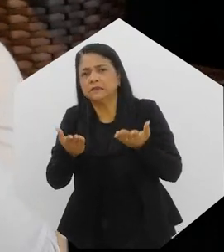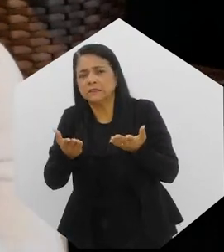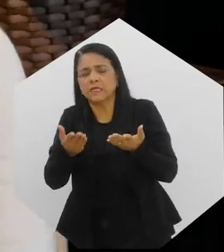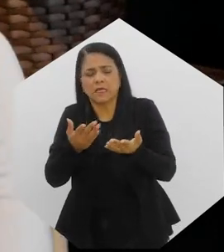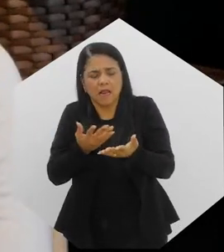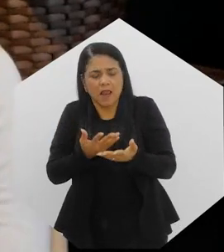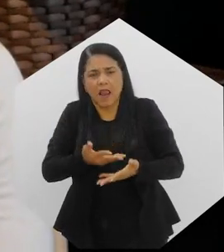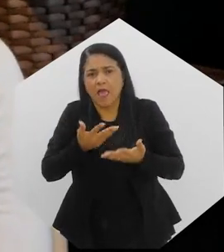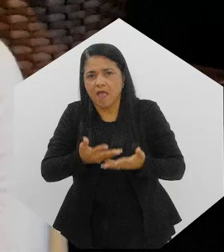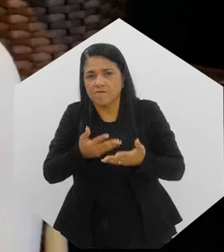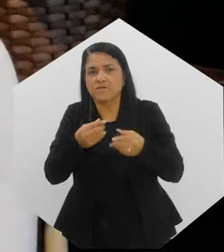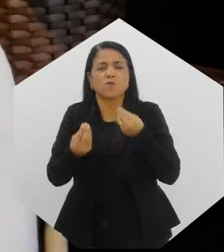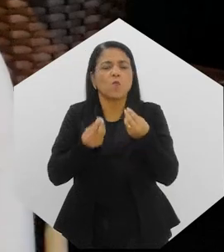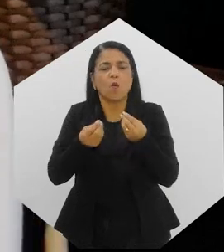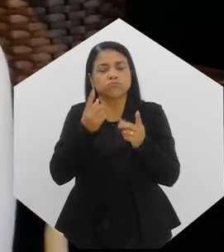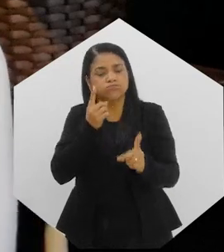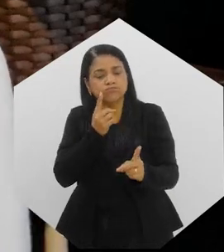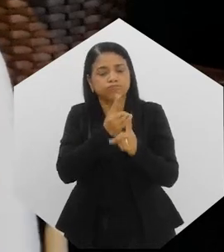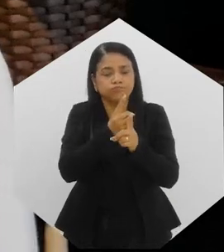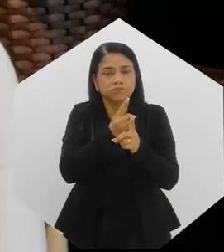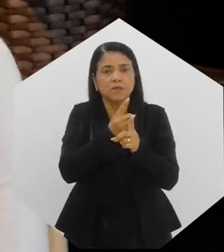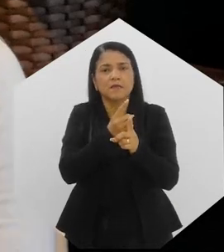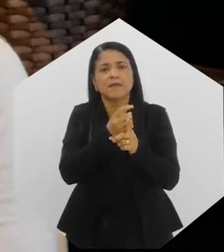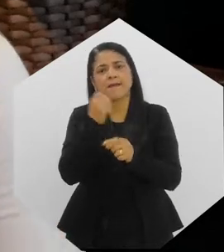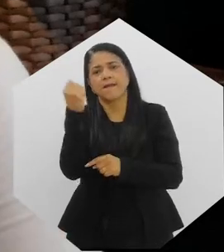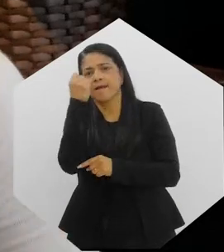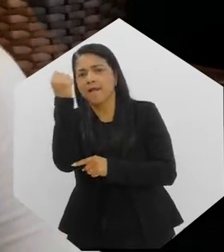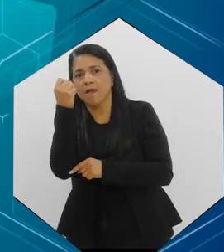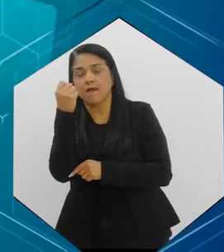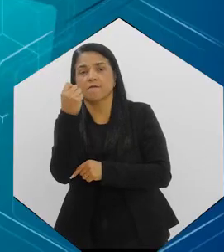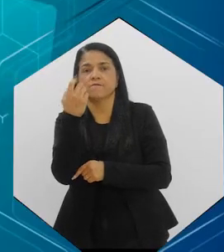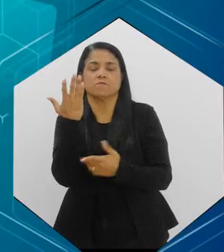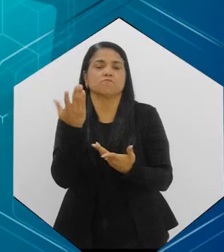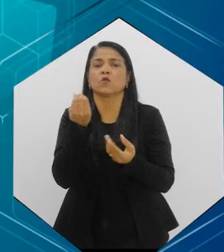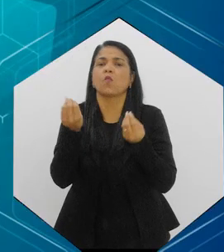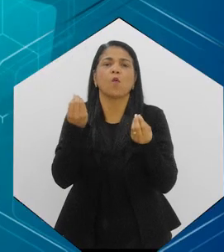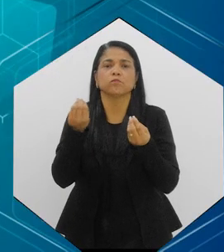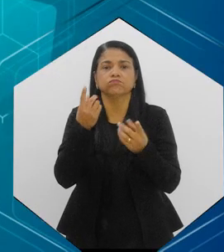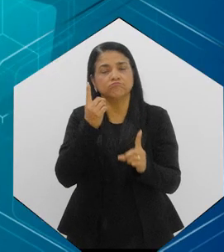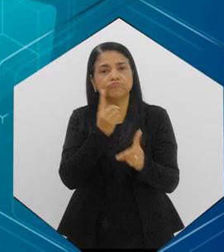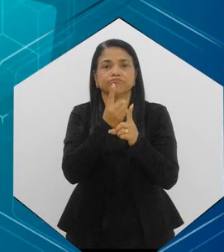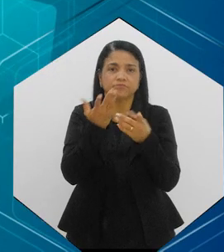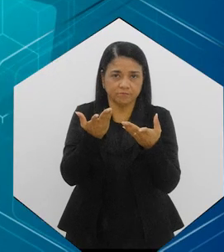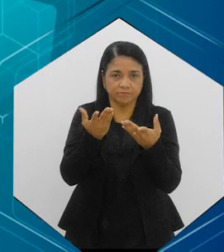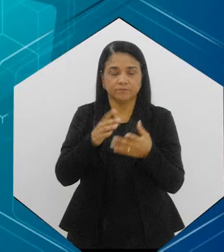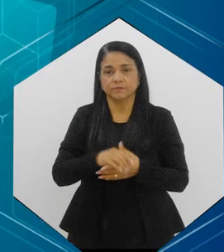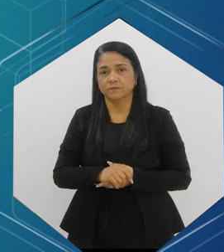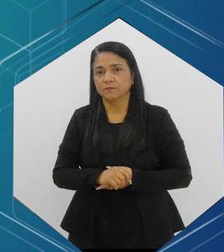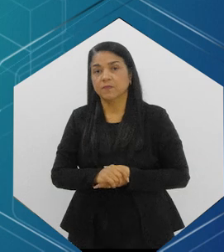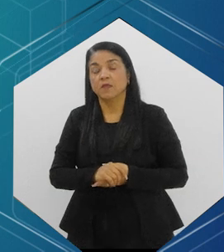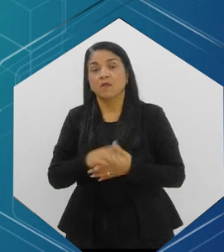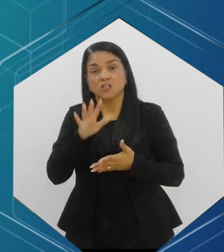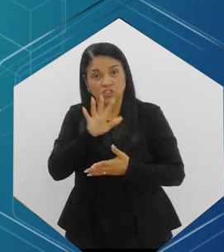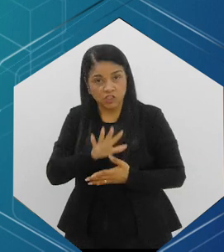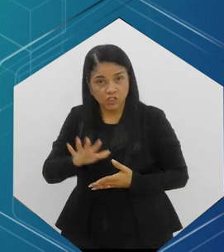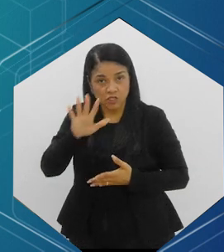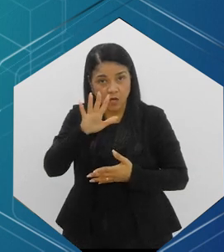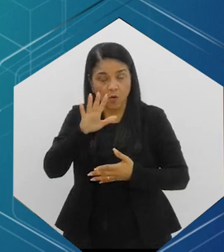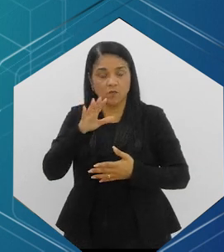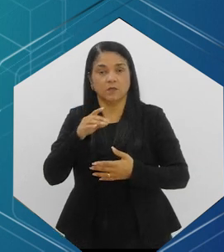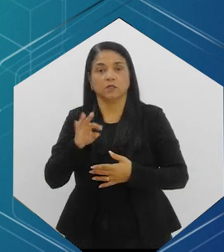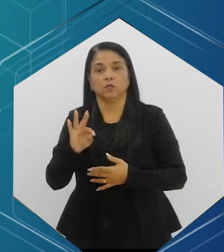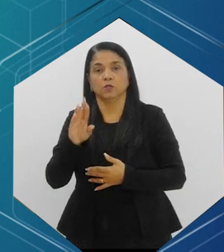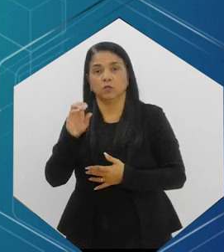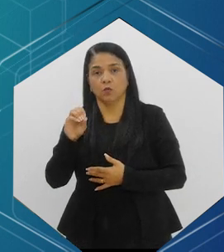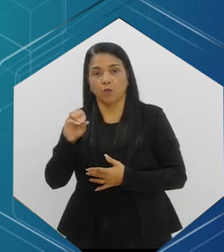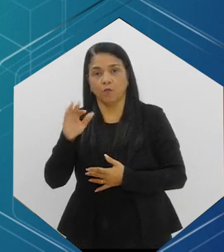Como que a pessoa pode identificar se o caso dela é mais sério, mais grave? De uma forma geral, a